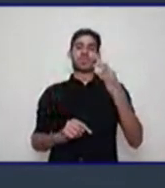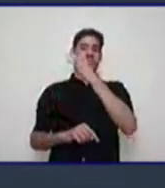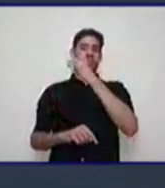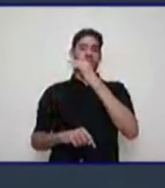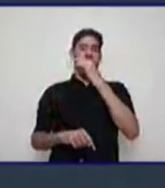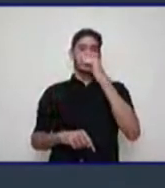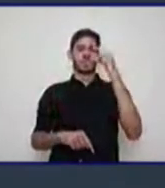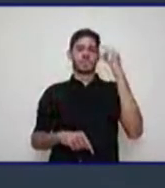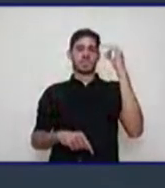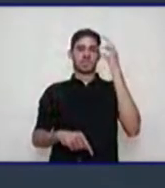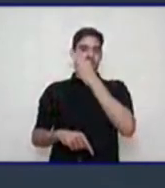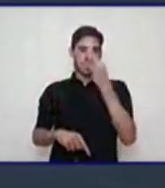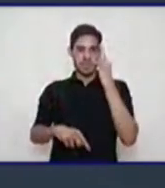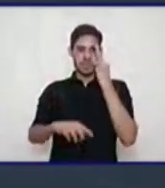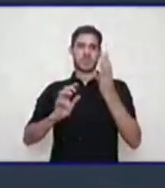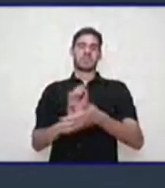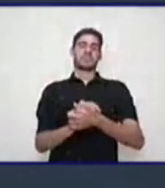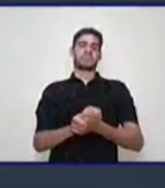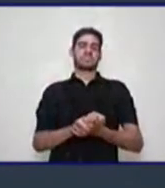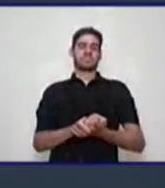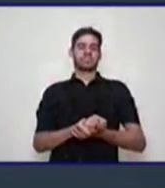de Carvalho Neto.